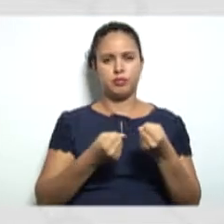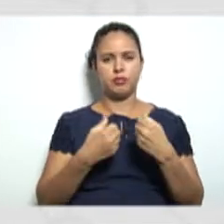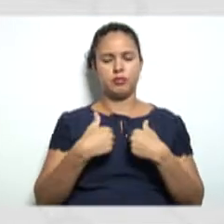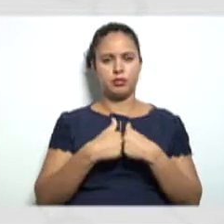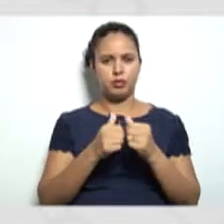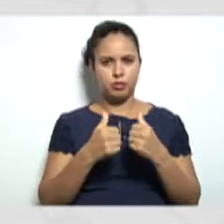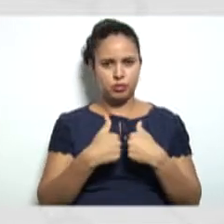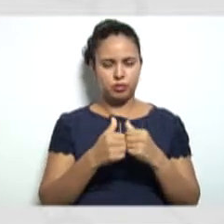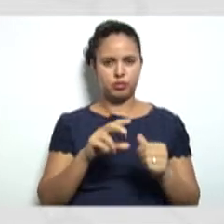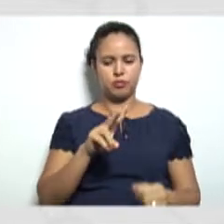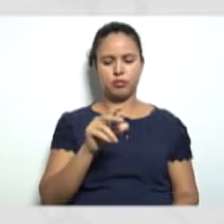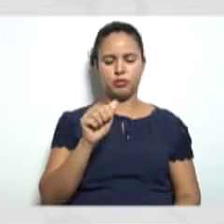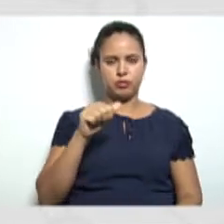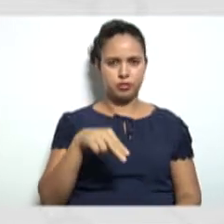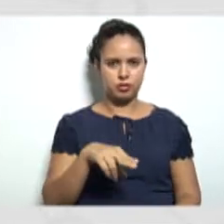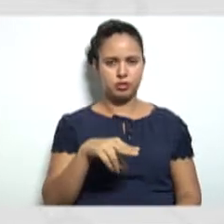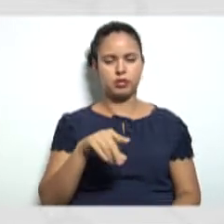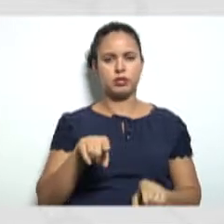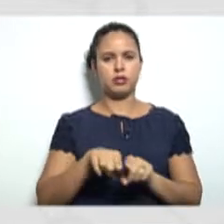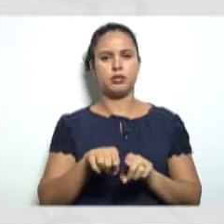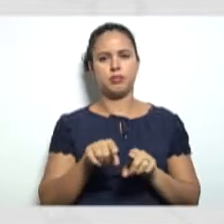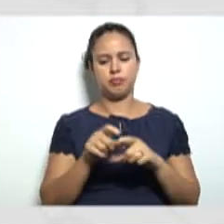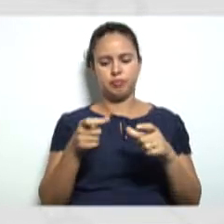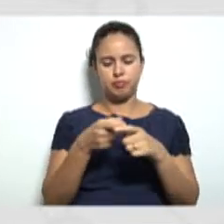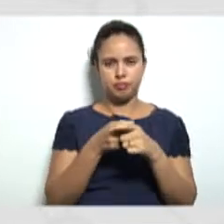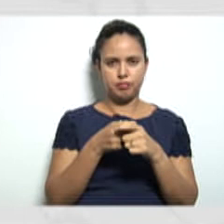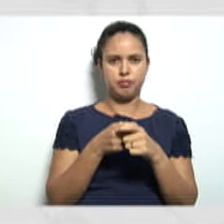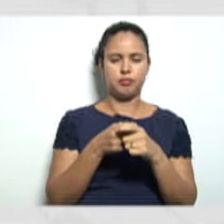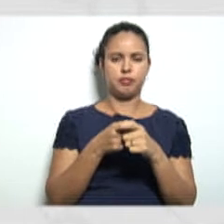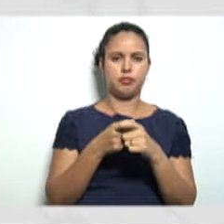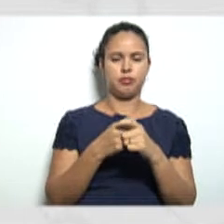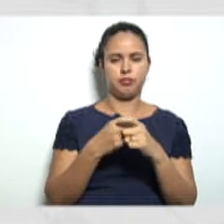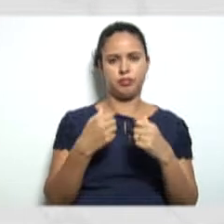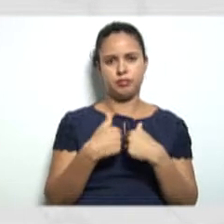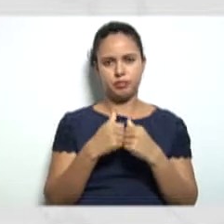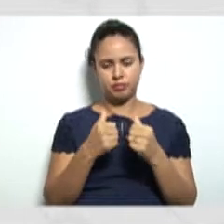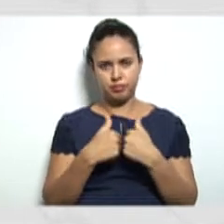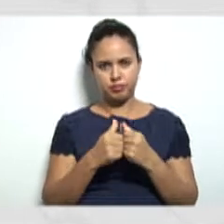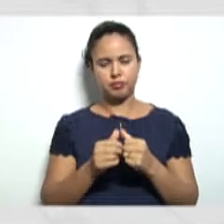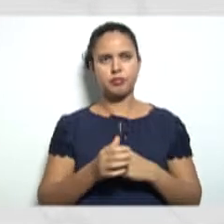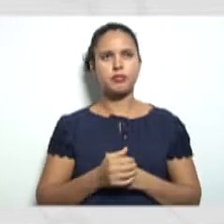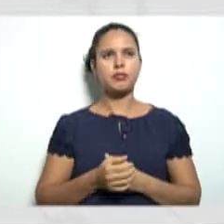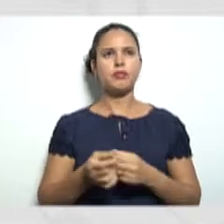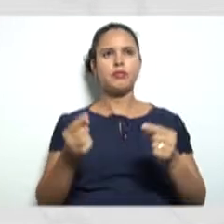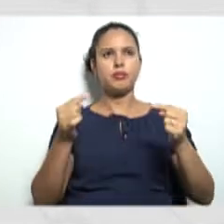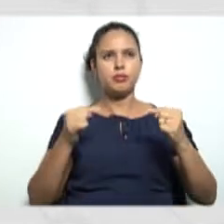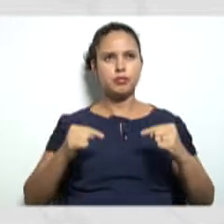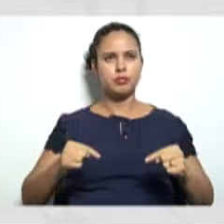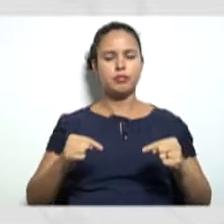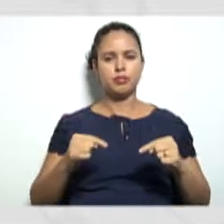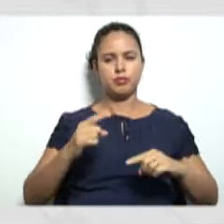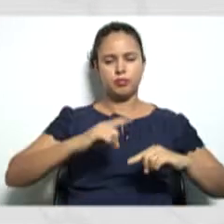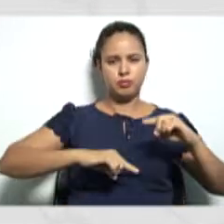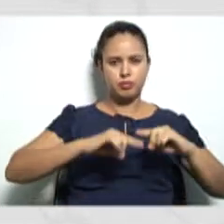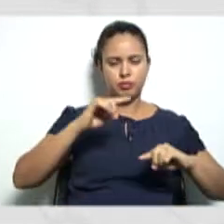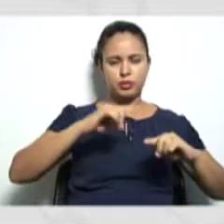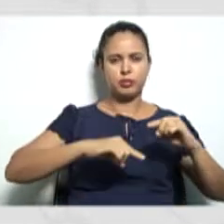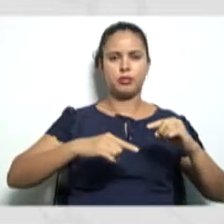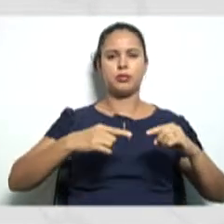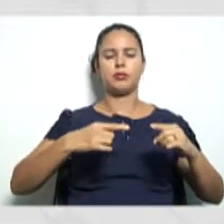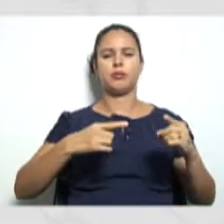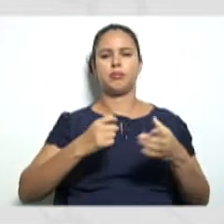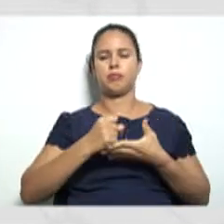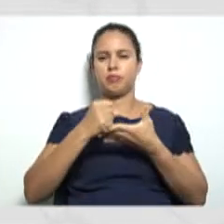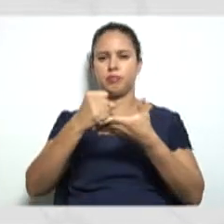de vans, ônibus e micro-ônibus. Além do transporte de cargas, que vai contar com caminhões, motocicletas,